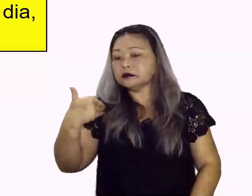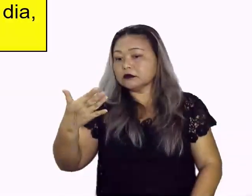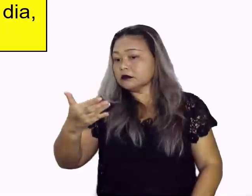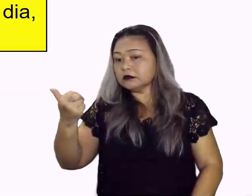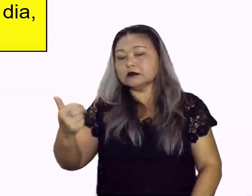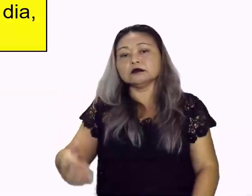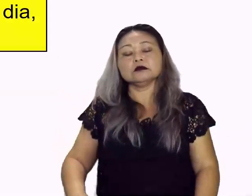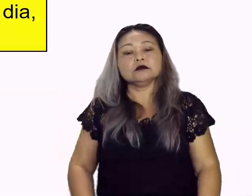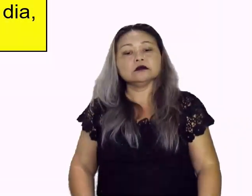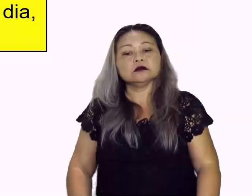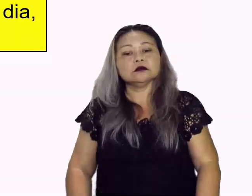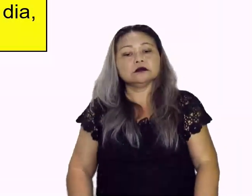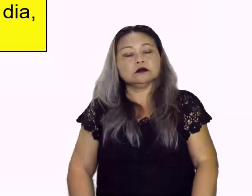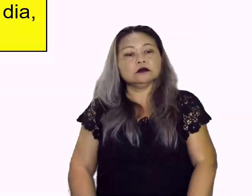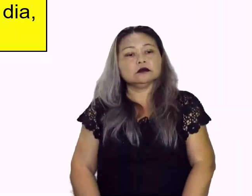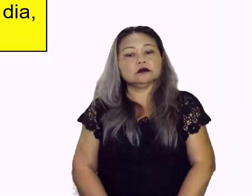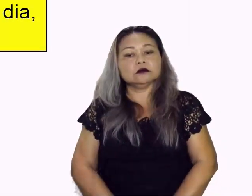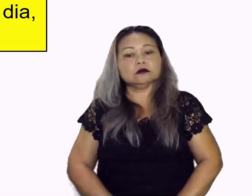continuando além.